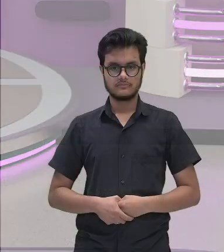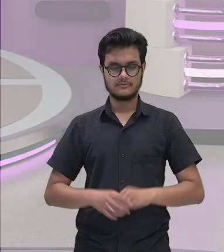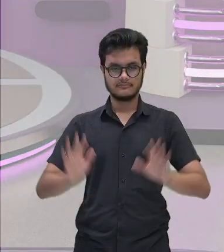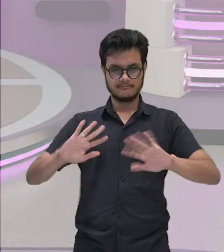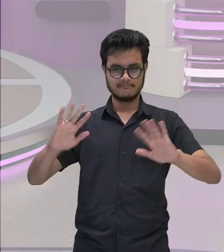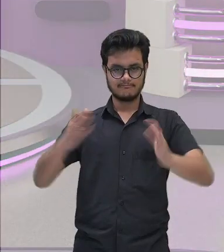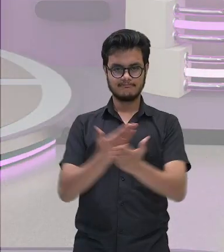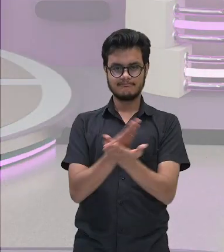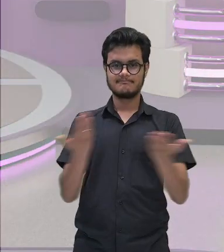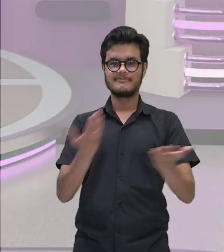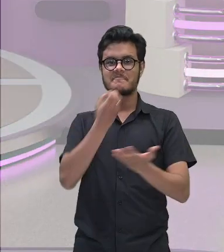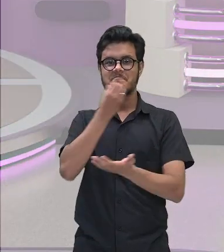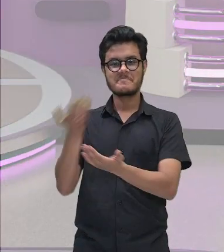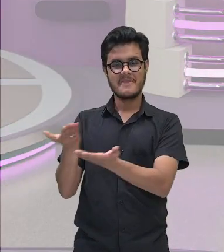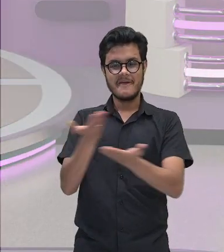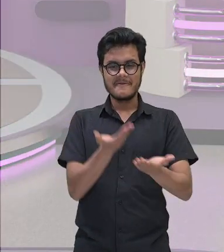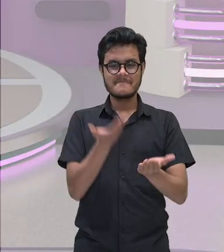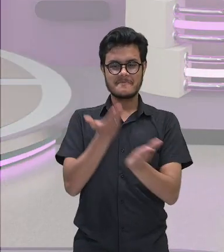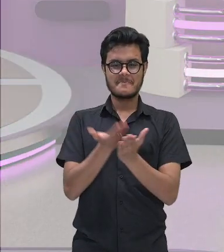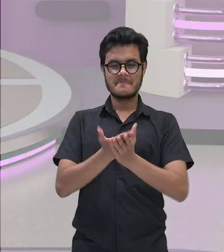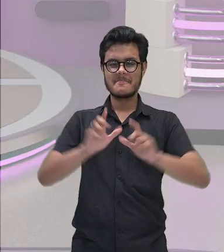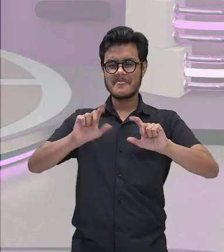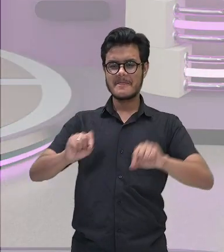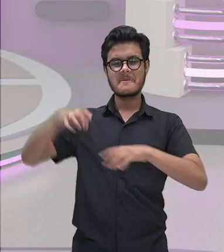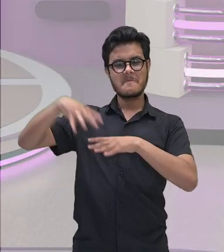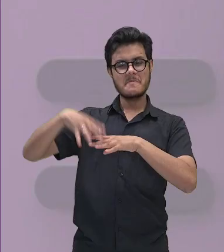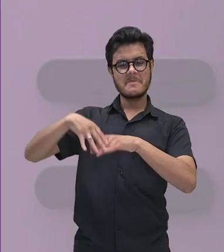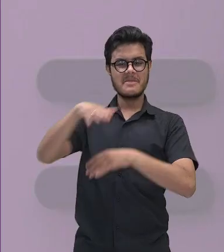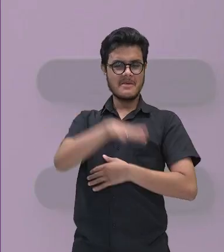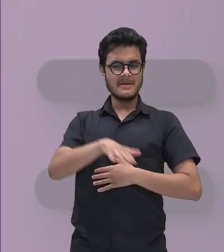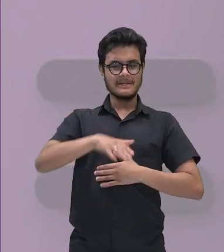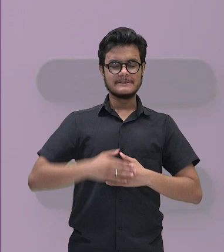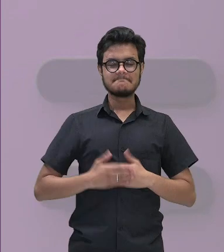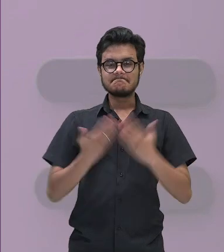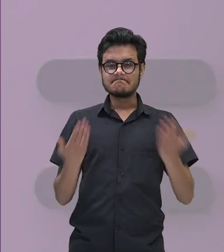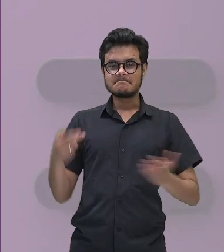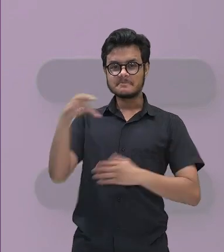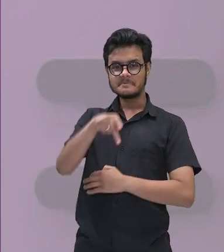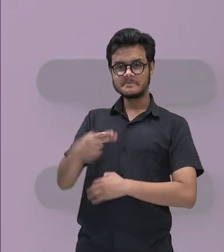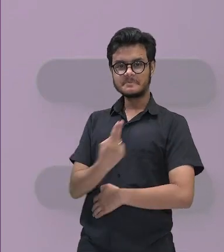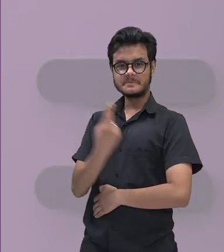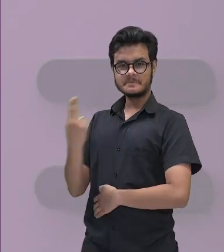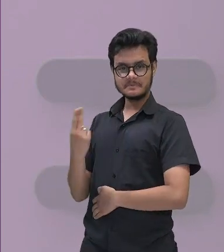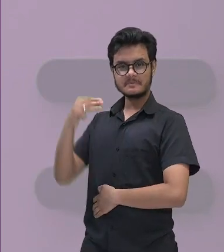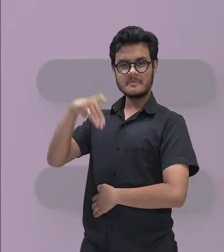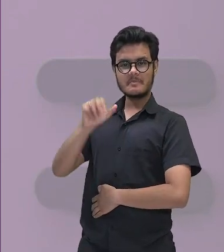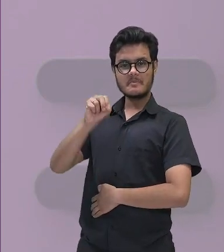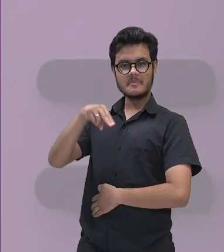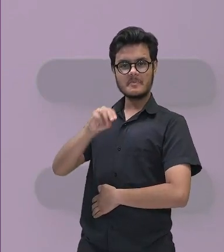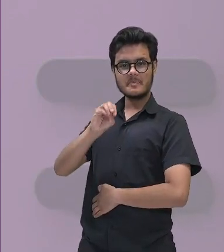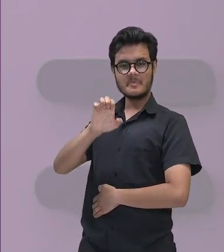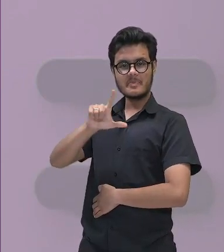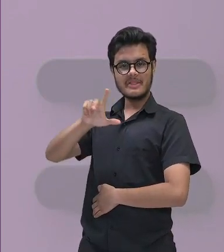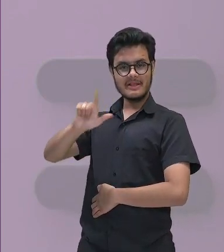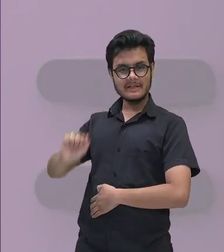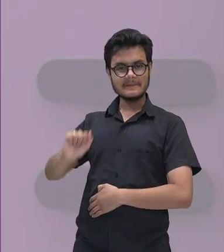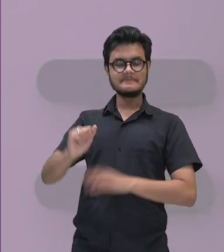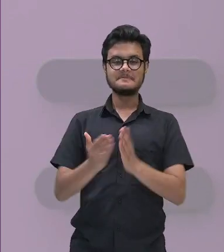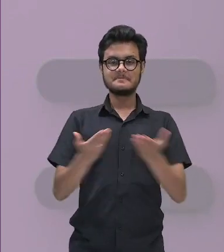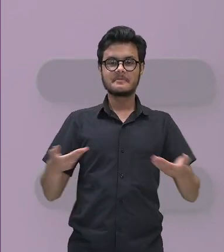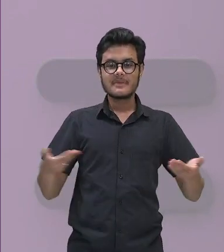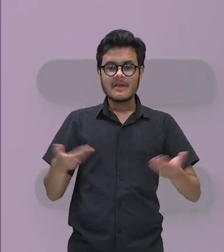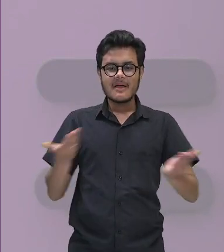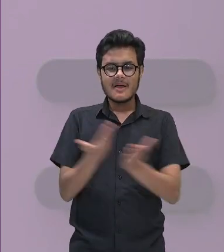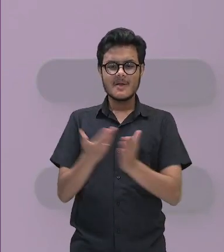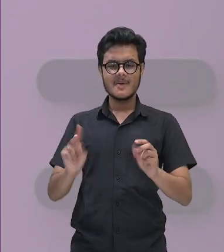Olá a todos sejam bem-vindos à nossa aula de matemática eu sou a professora Manuela Franco e agora a gente